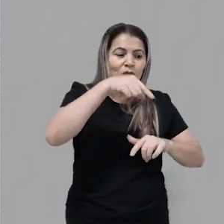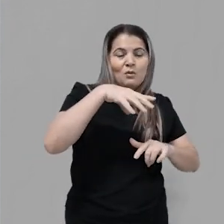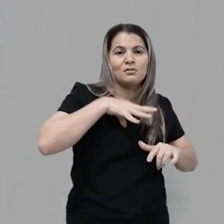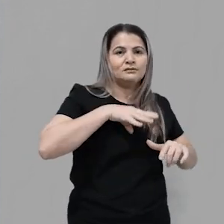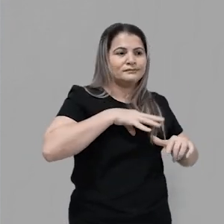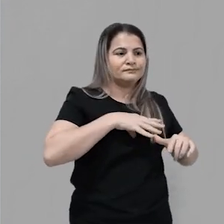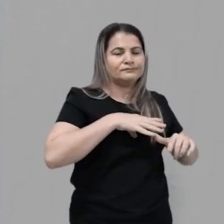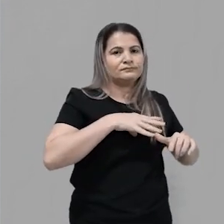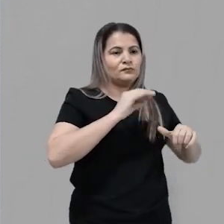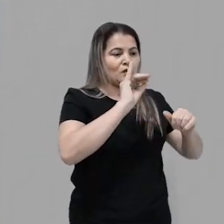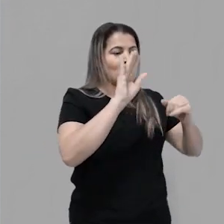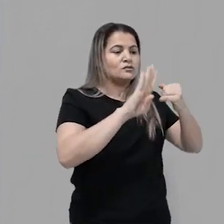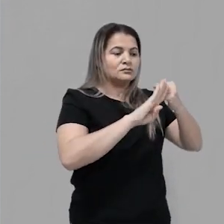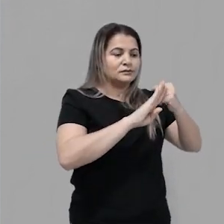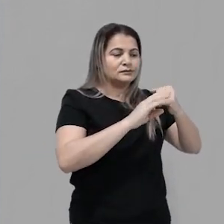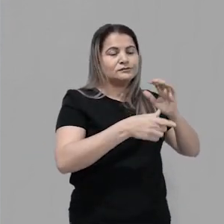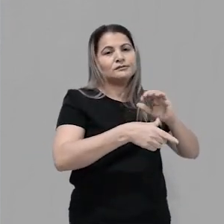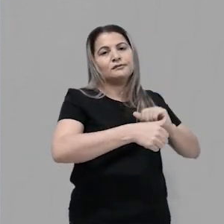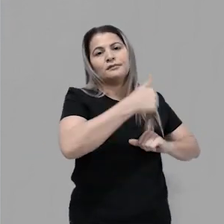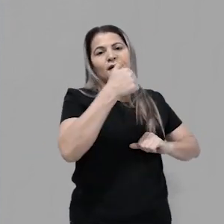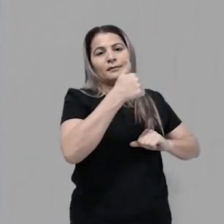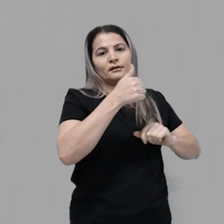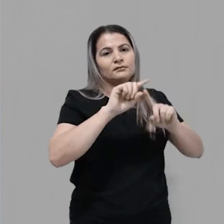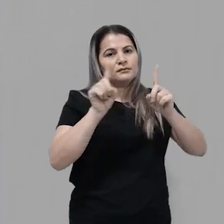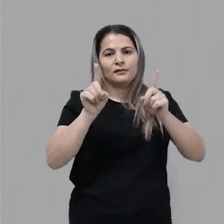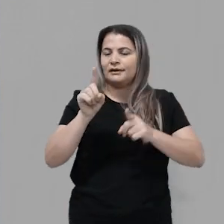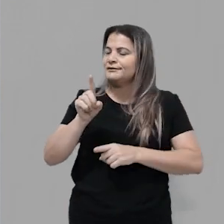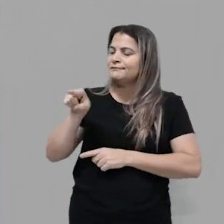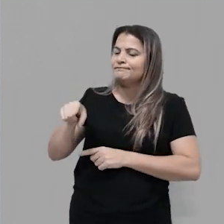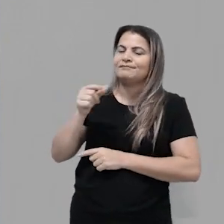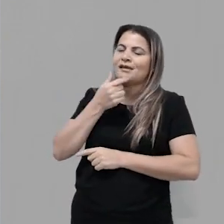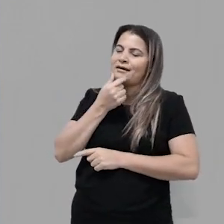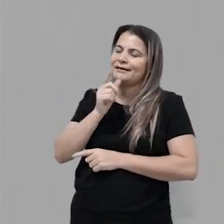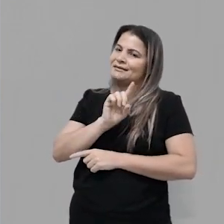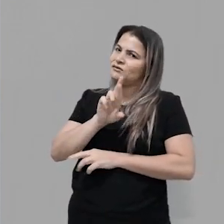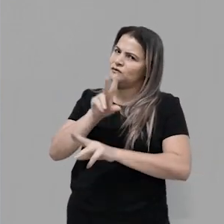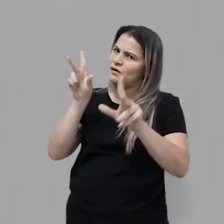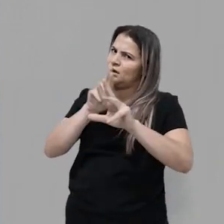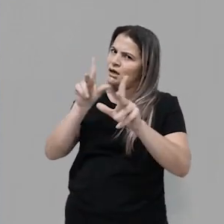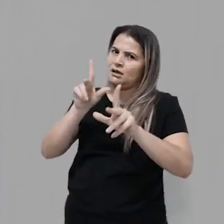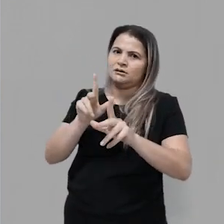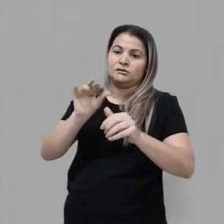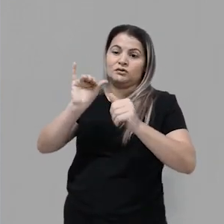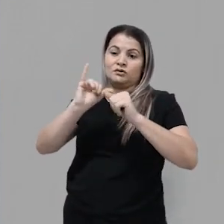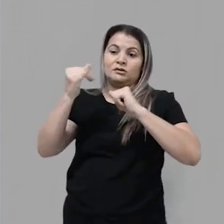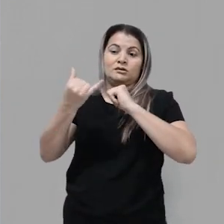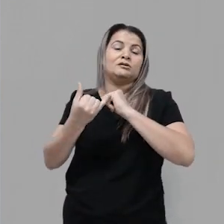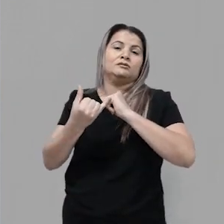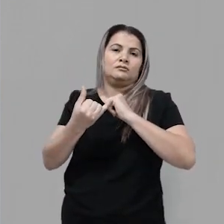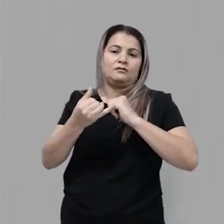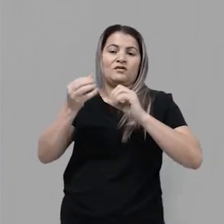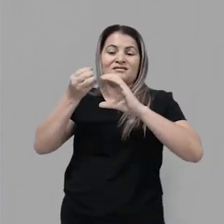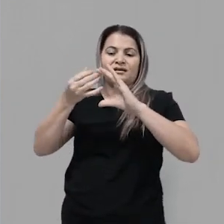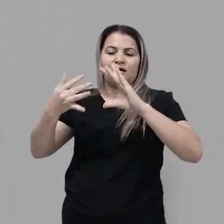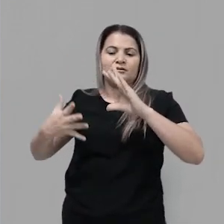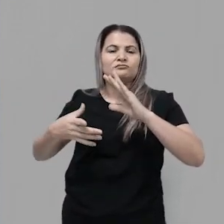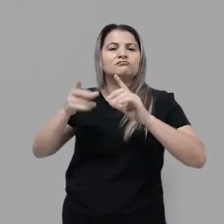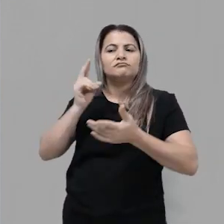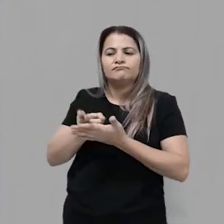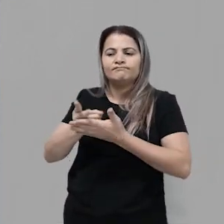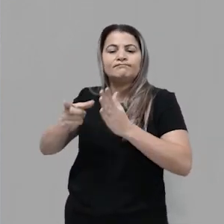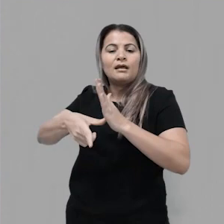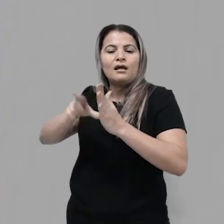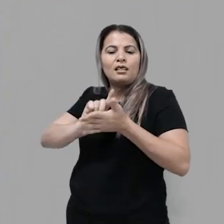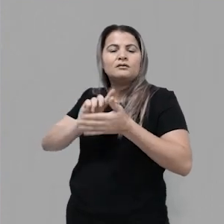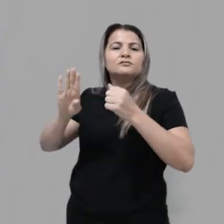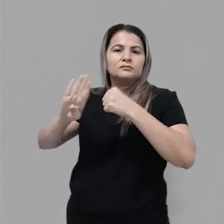No inglês, não, tá? O adjetivo sempre vem primeiro, a característica sempre vem antes do